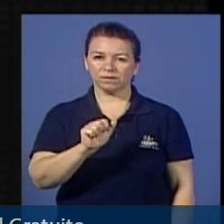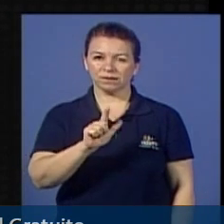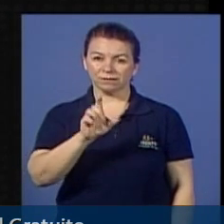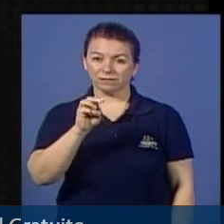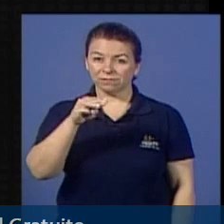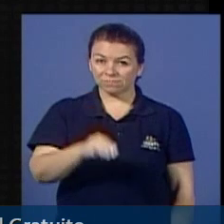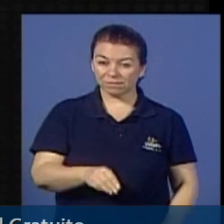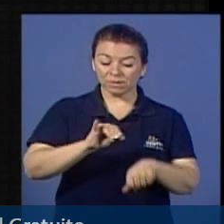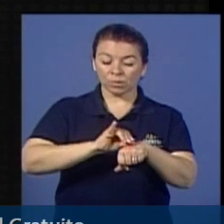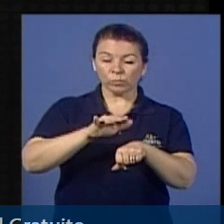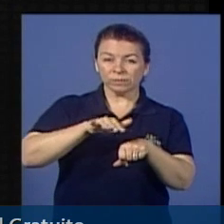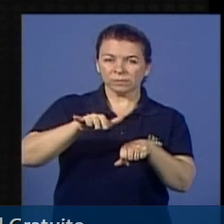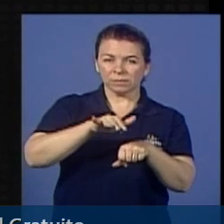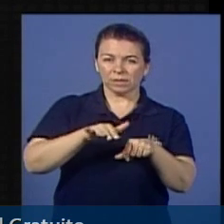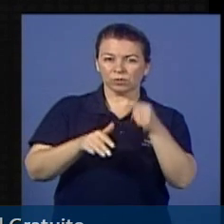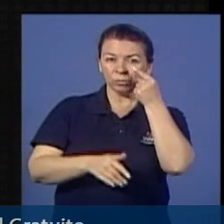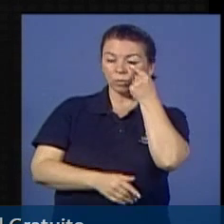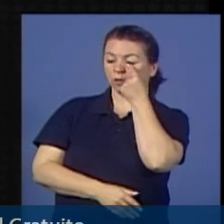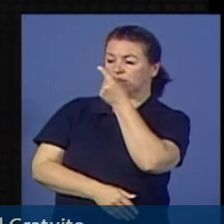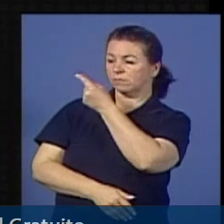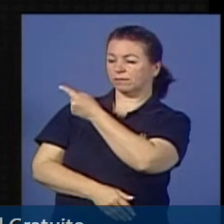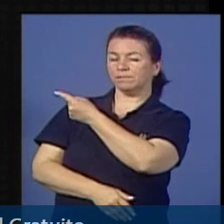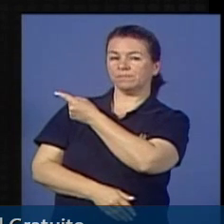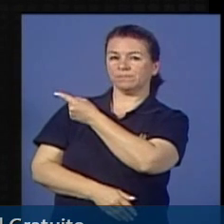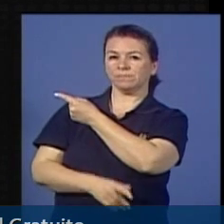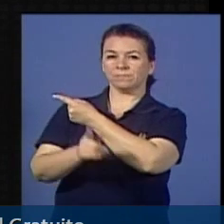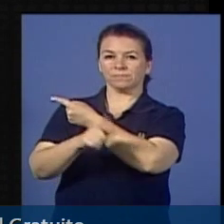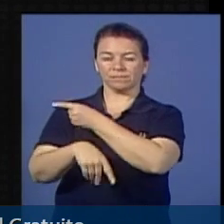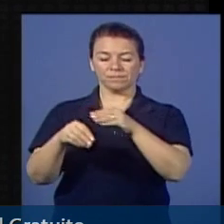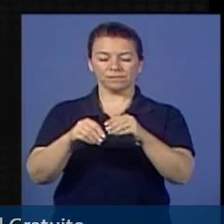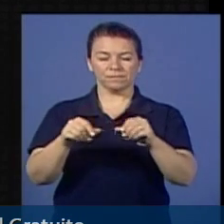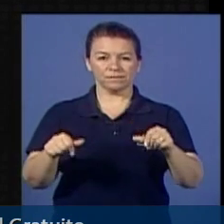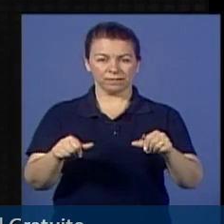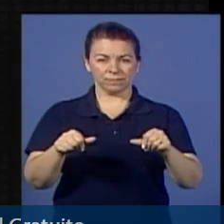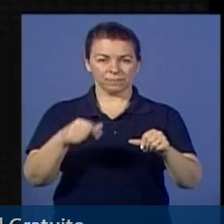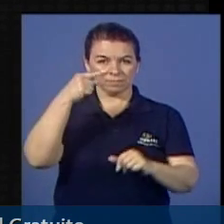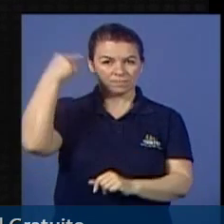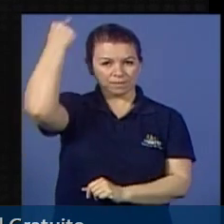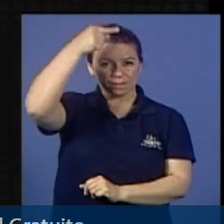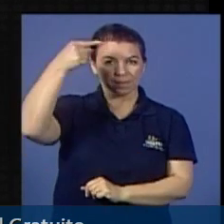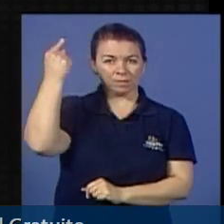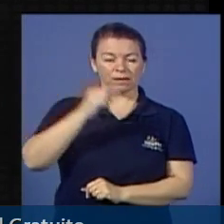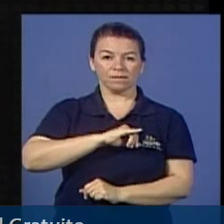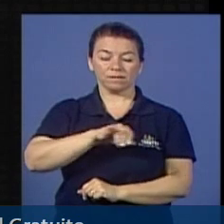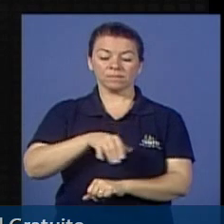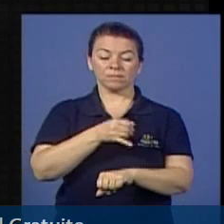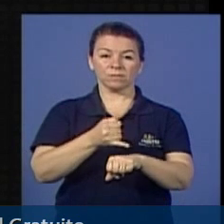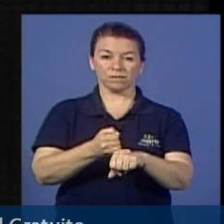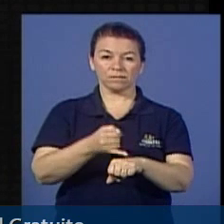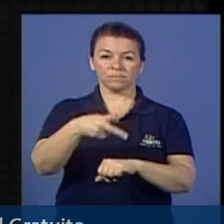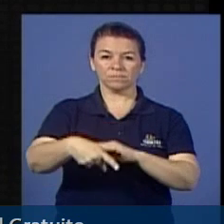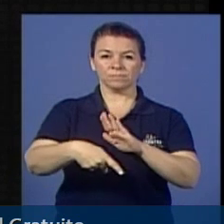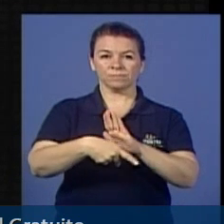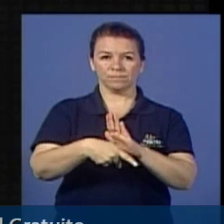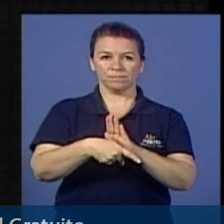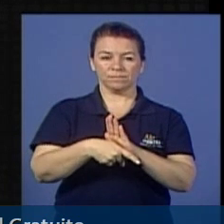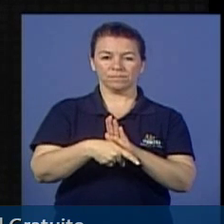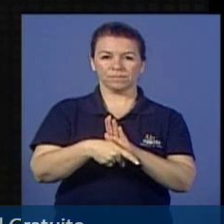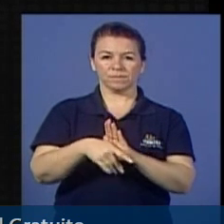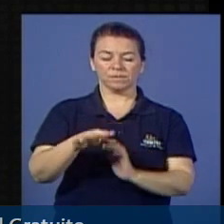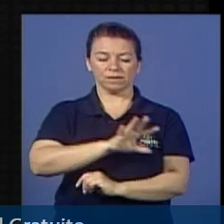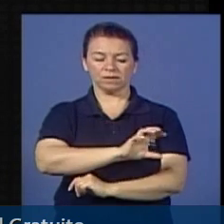específica daquele momento, que coloca a Terra Santa, a chamada Jerusalém por centro, Europa, Ásia e África